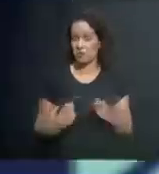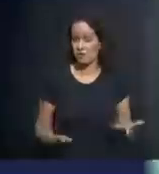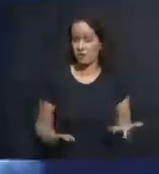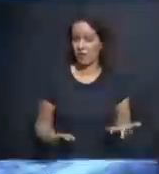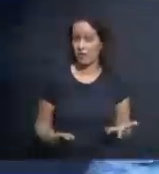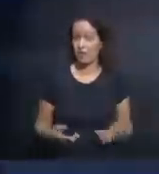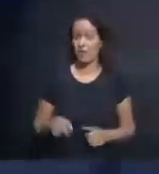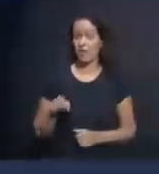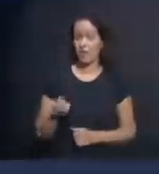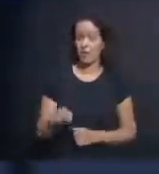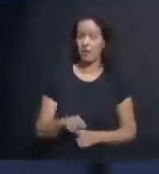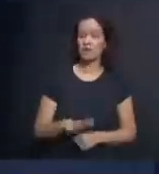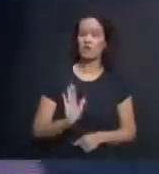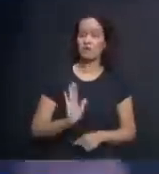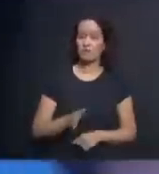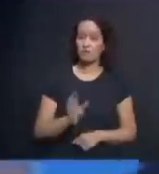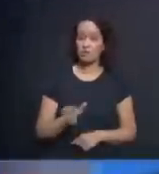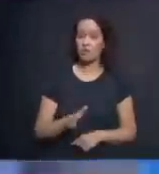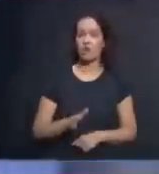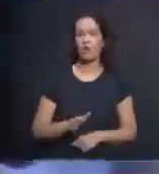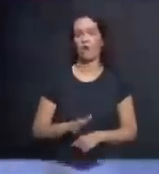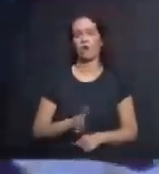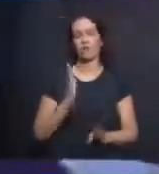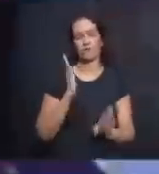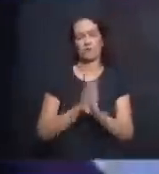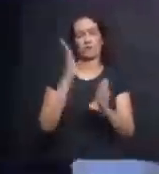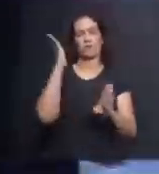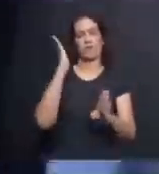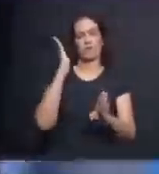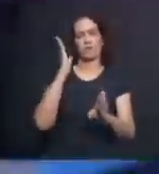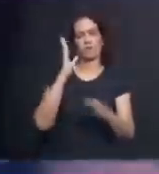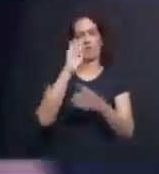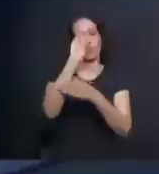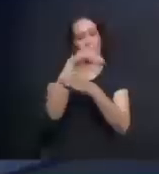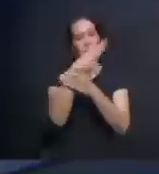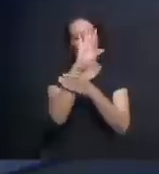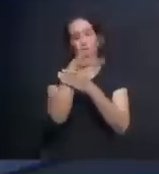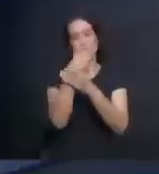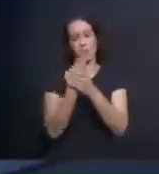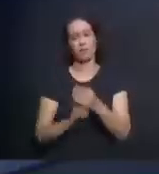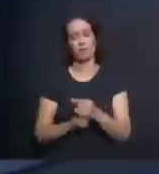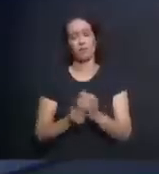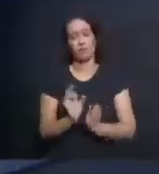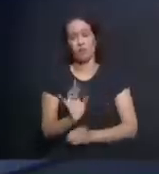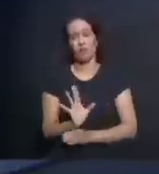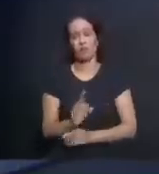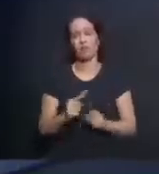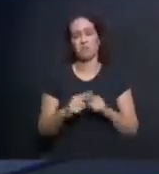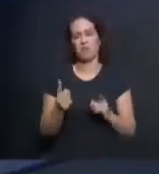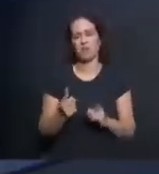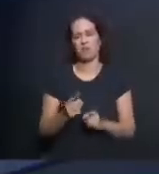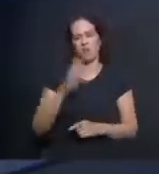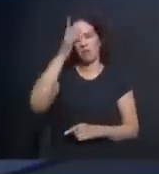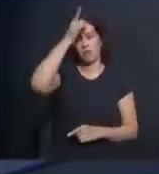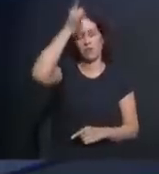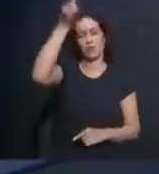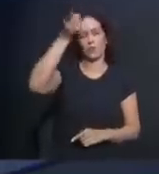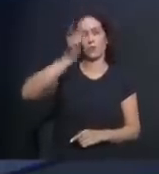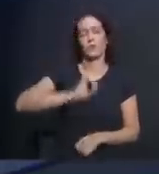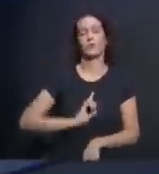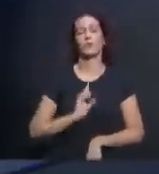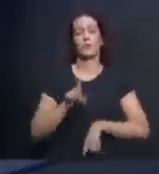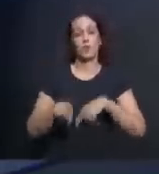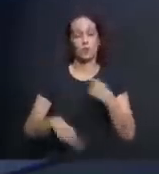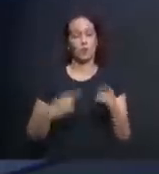tinha descoberto o que ele tinha que fazer na vida. Mas não, deixa eu inventar moda. Resultado, depois que